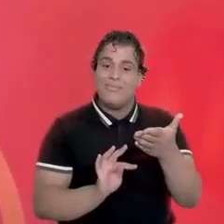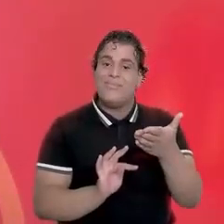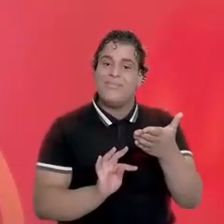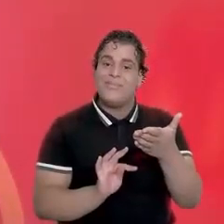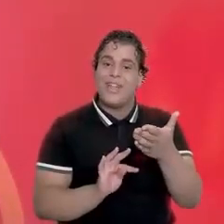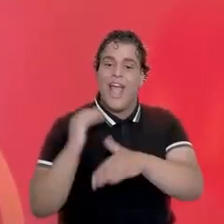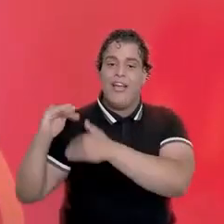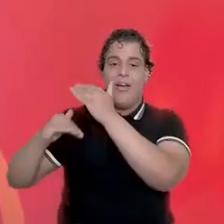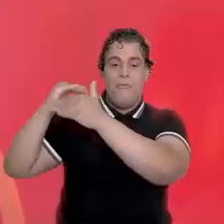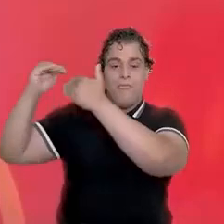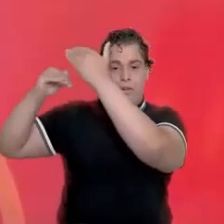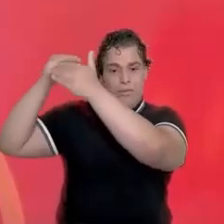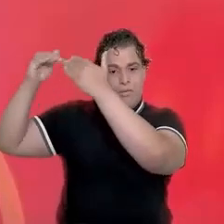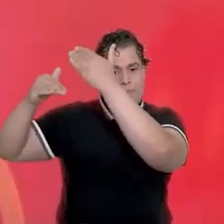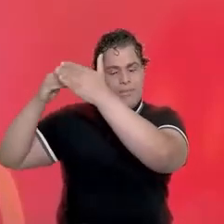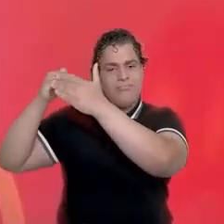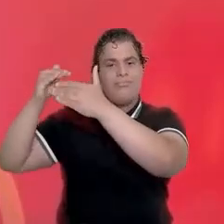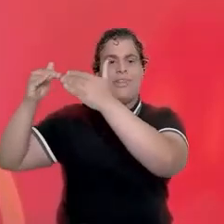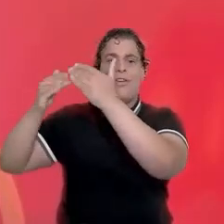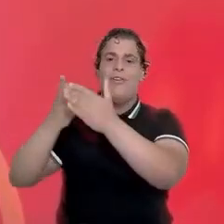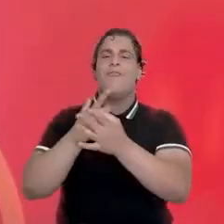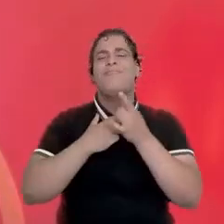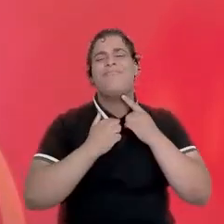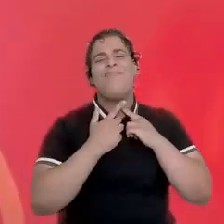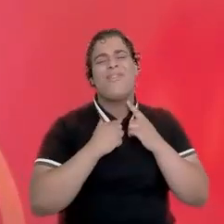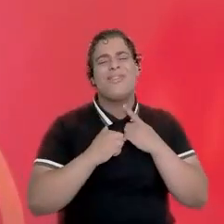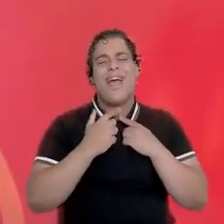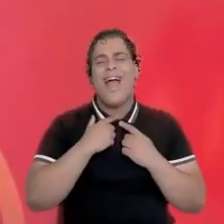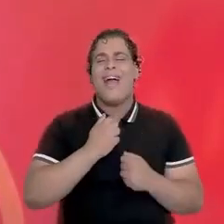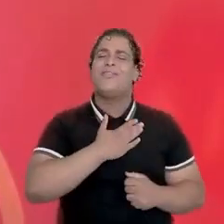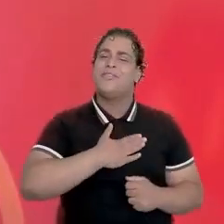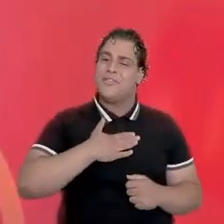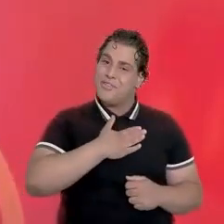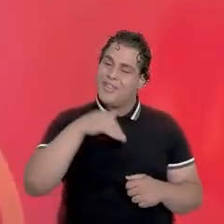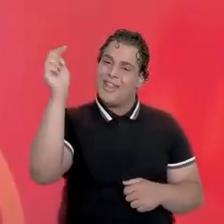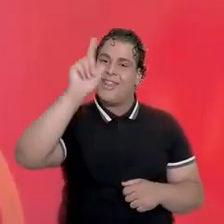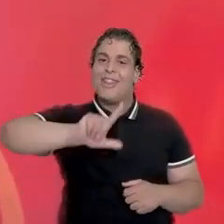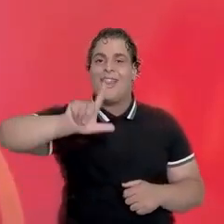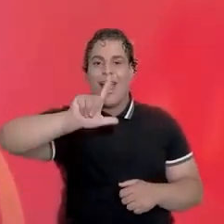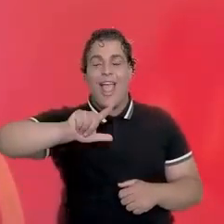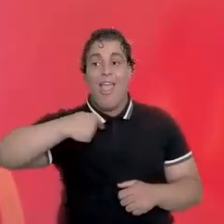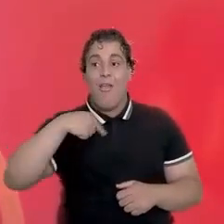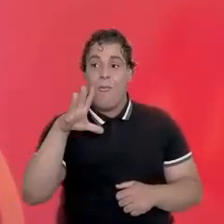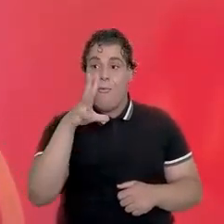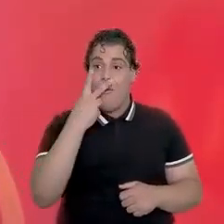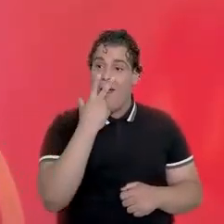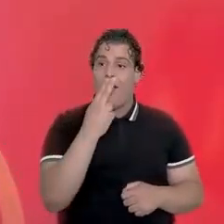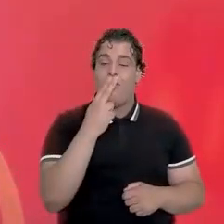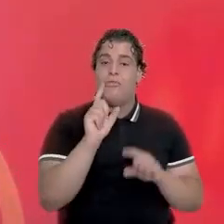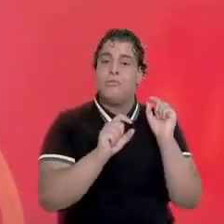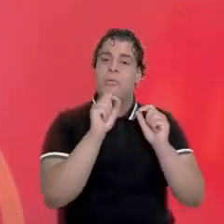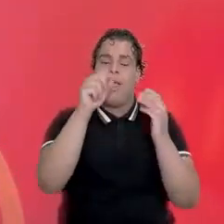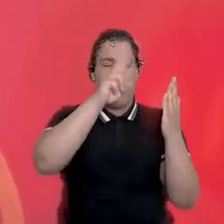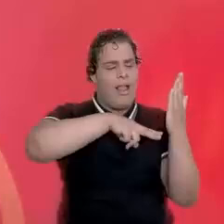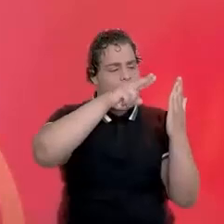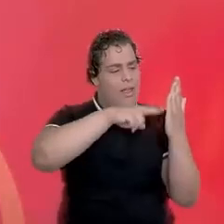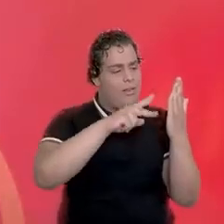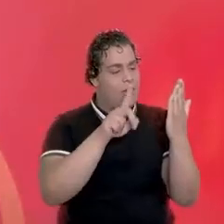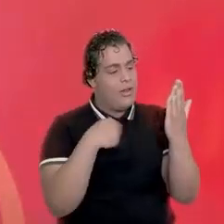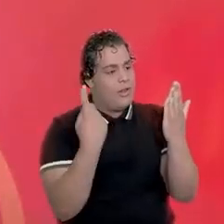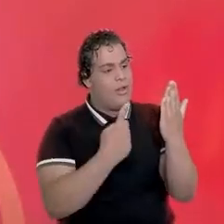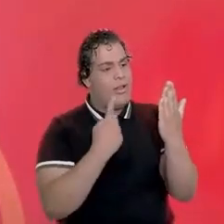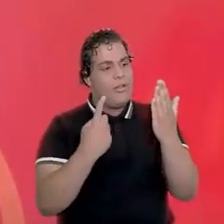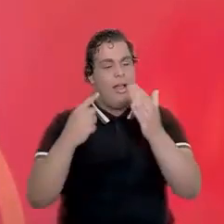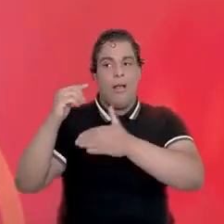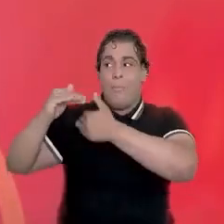foi desenvolvendo o gosto pela literatura. Eu acho que a leitura nos faz